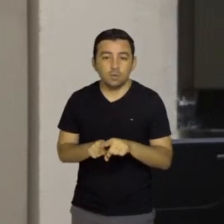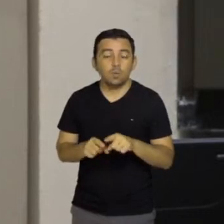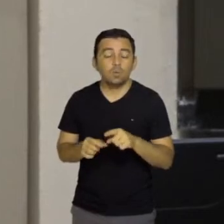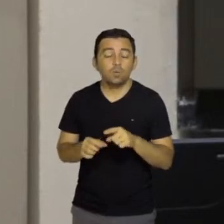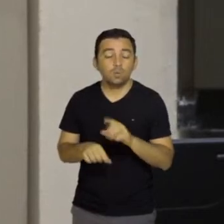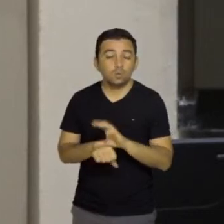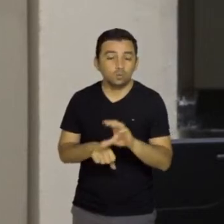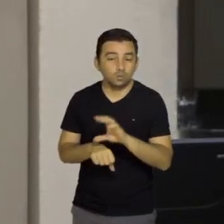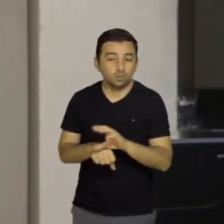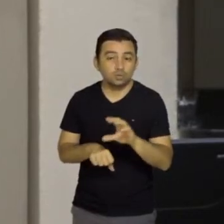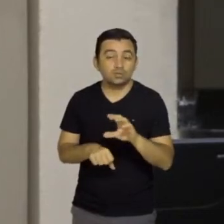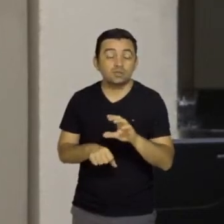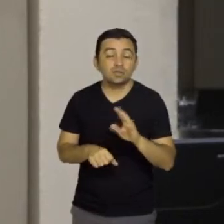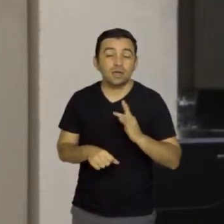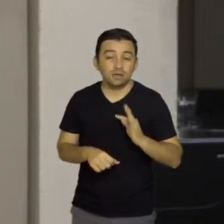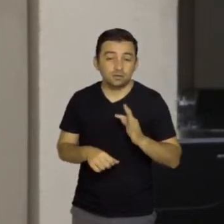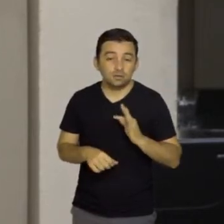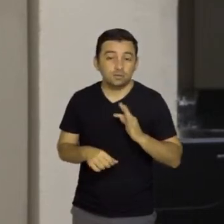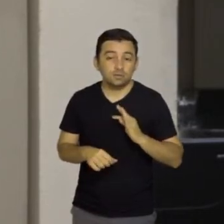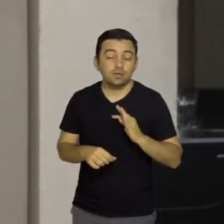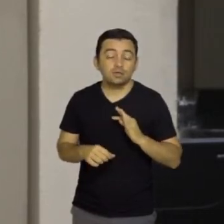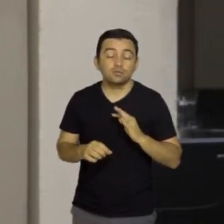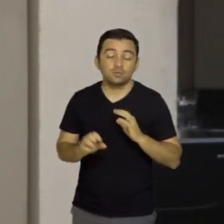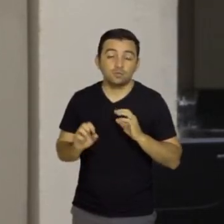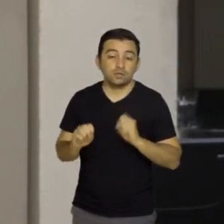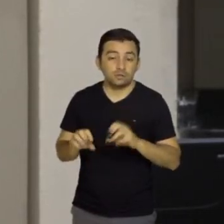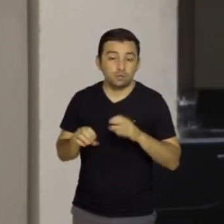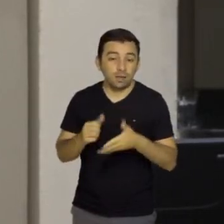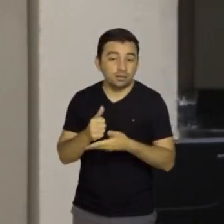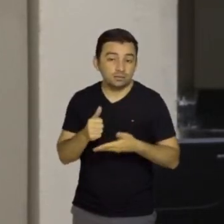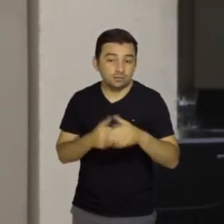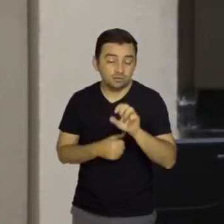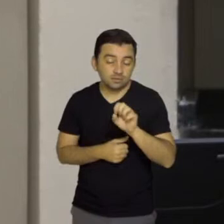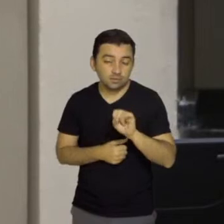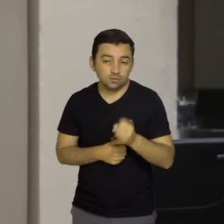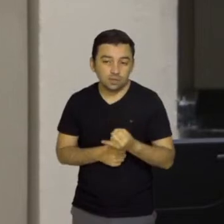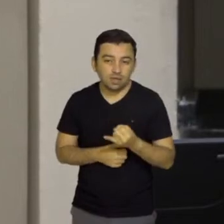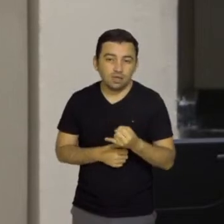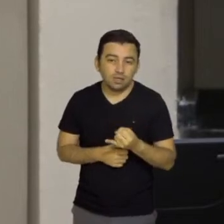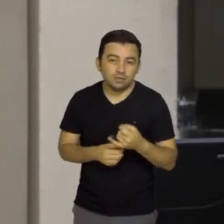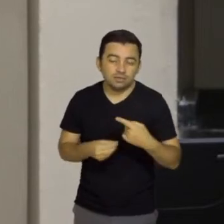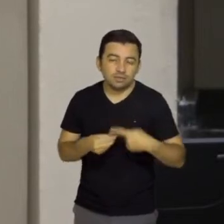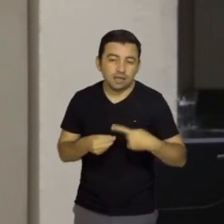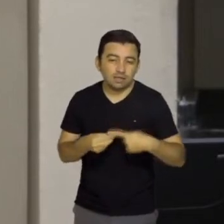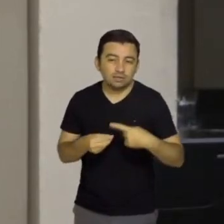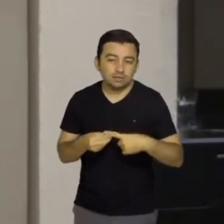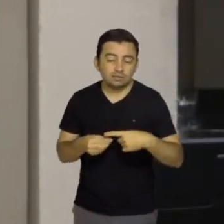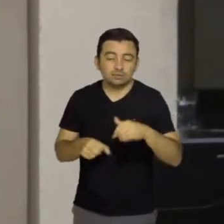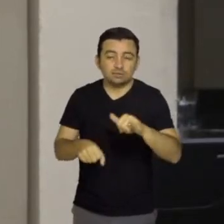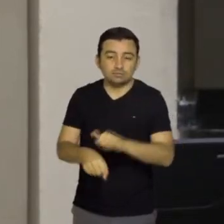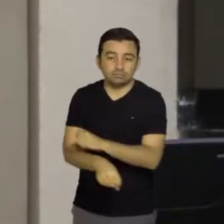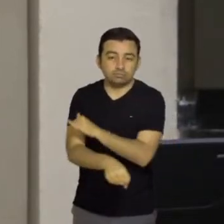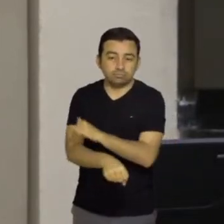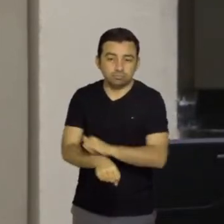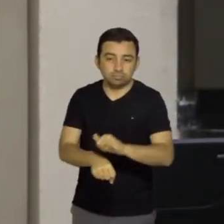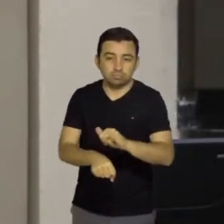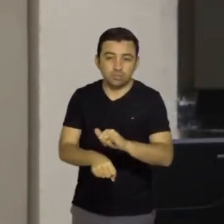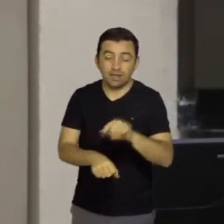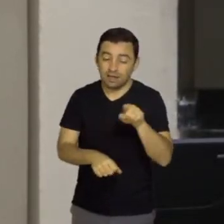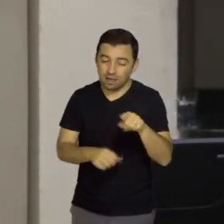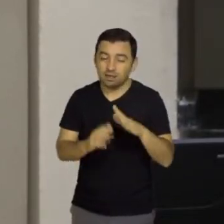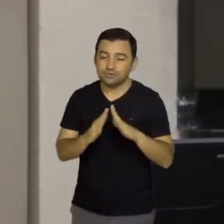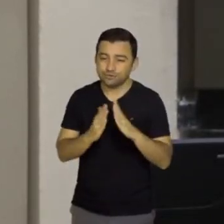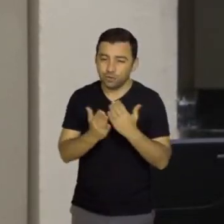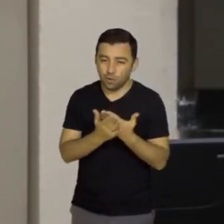agropecuária da Escola de Educação Básica São José, de Sede Capela, município de Itapiranga. Falo de uma escola que está